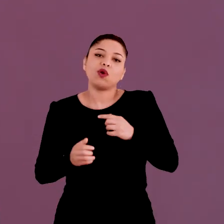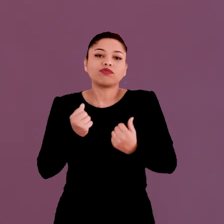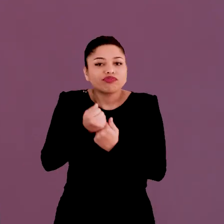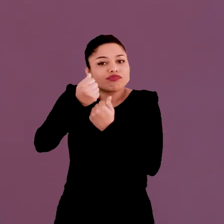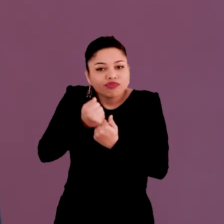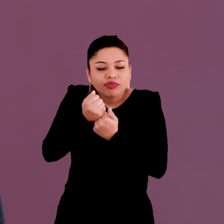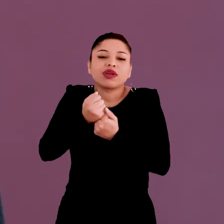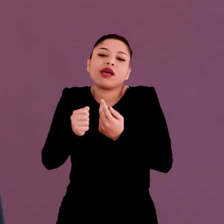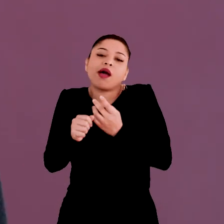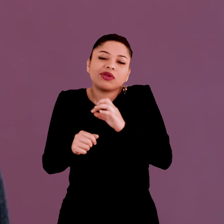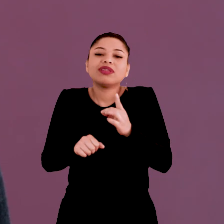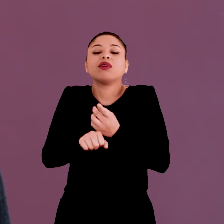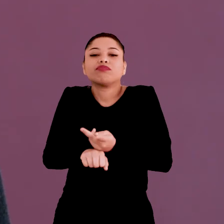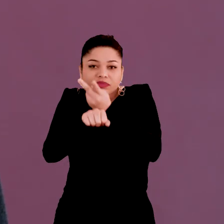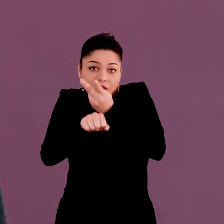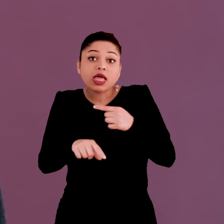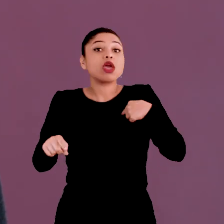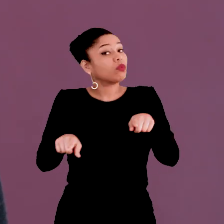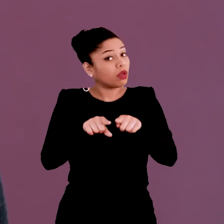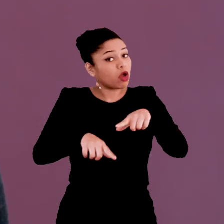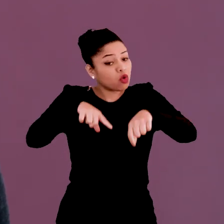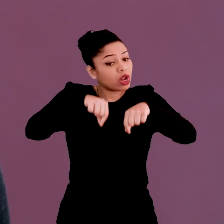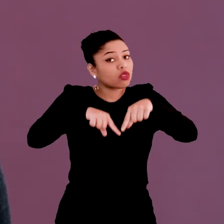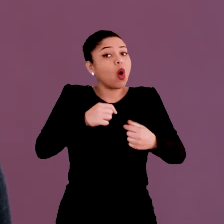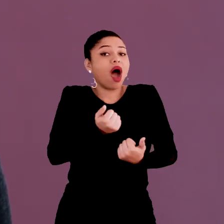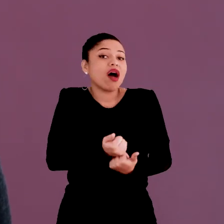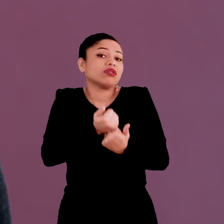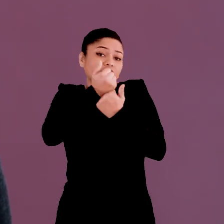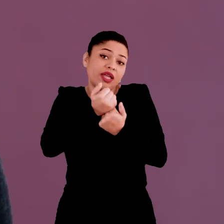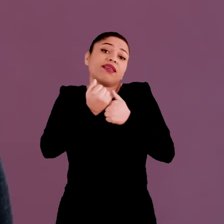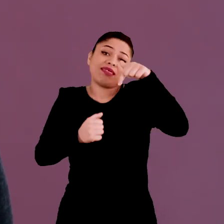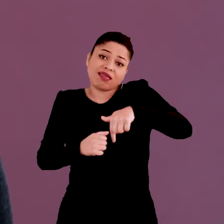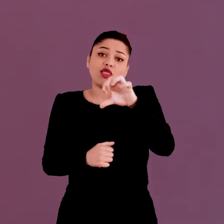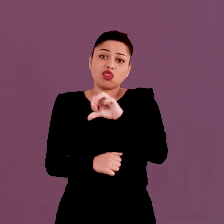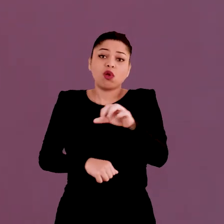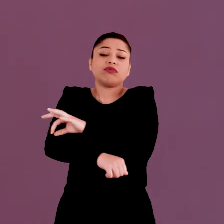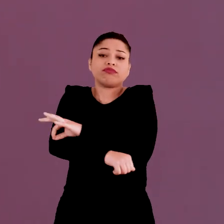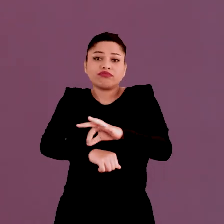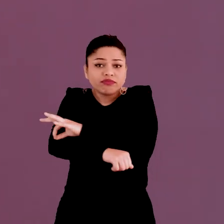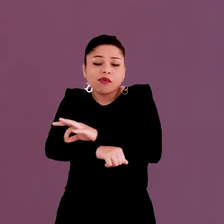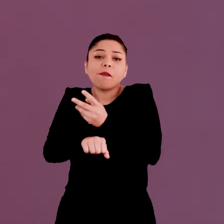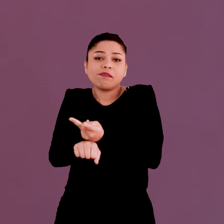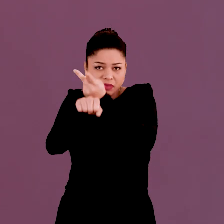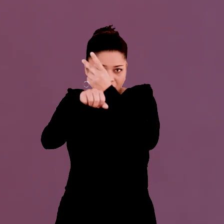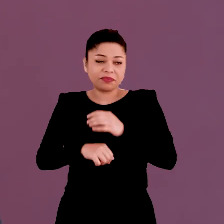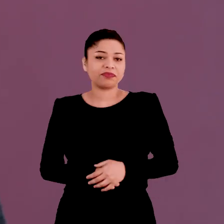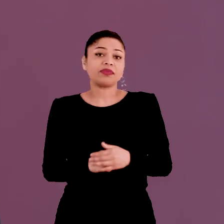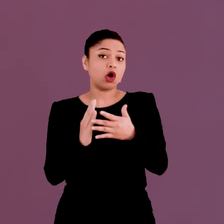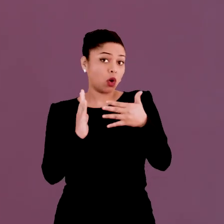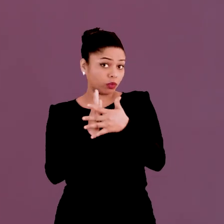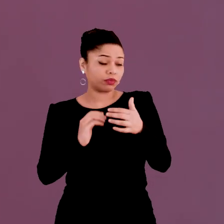Instituto Tomiotaki e curador assistente dessa edição do Prêmio de Arquitetura Tomiotaki. Esse ano o prêmio ensaiou